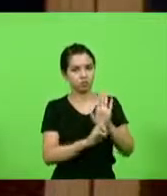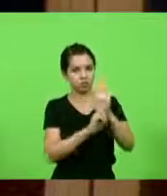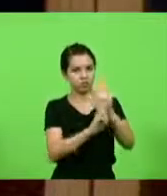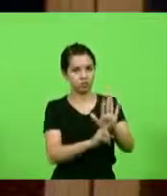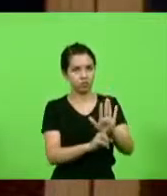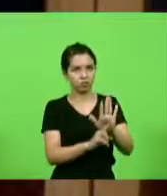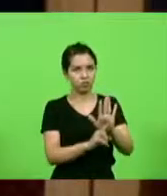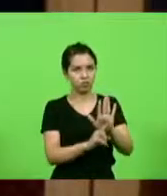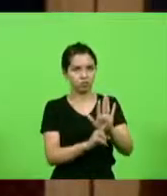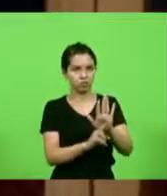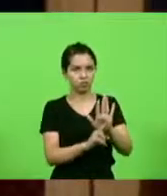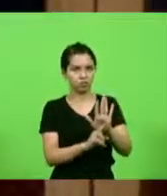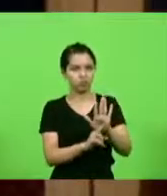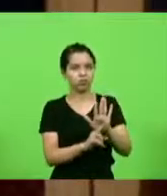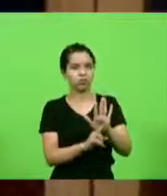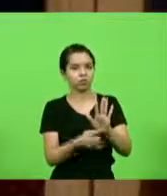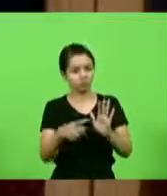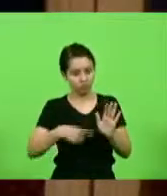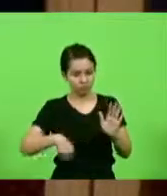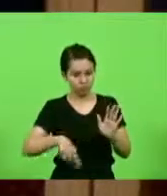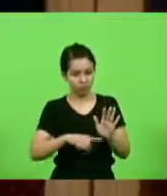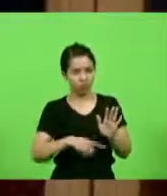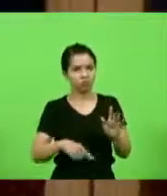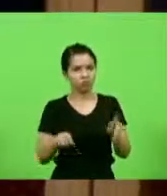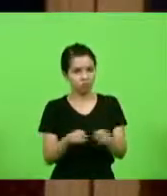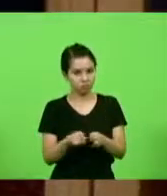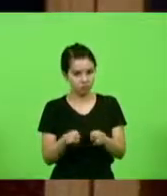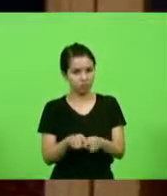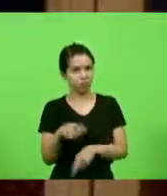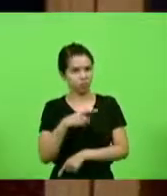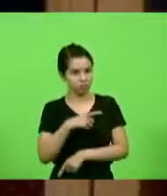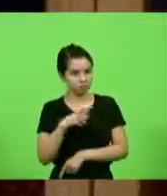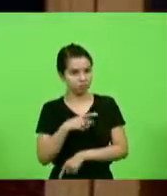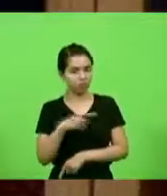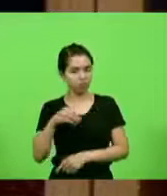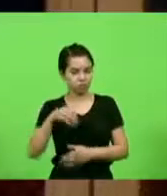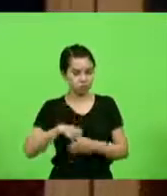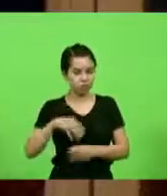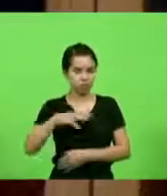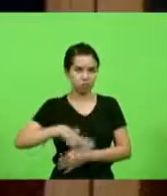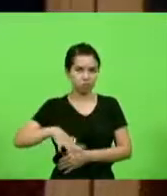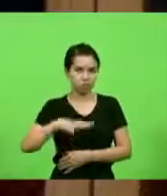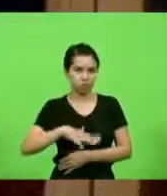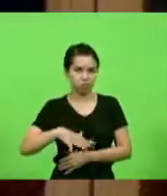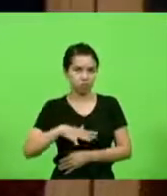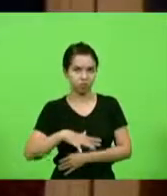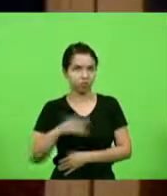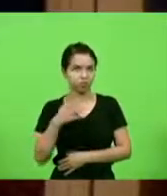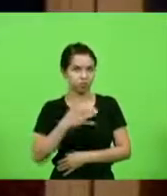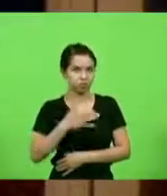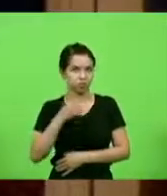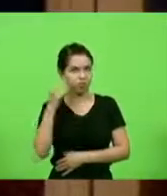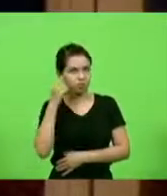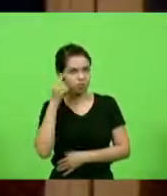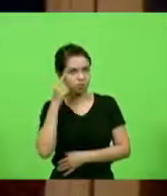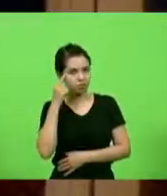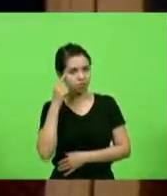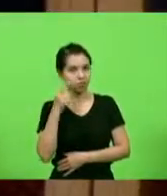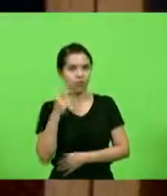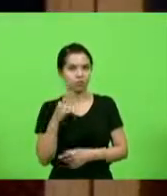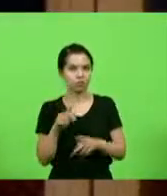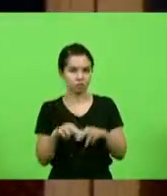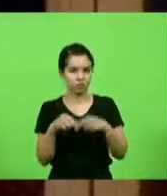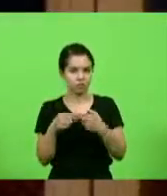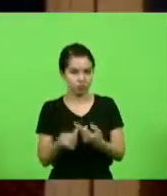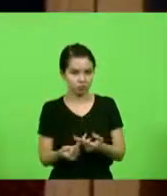cultura, nada menos daquilo que nós próprios temos no nosso ambiente. Esse é o meu pensamento e, por isso, eu acompanho o